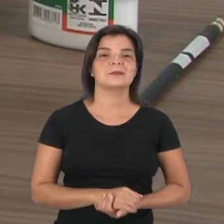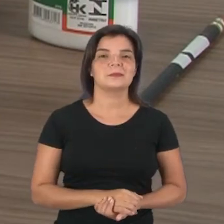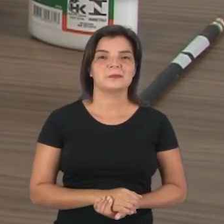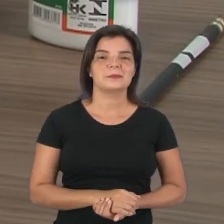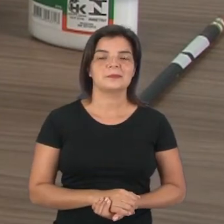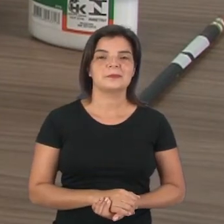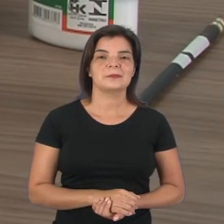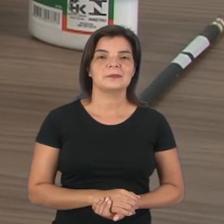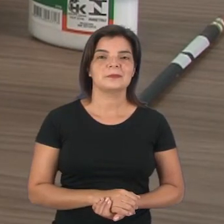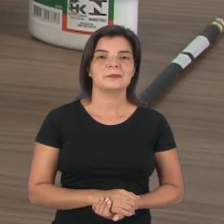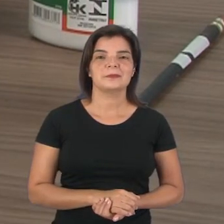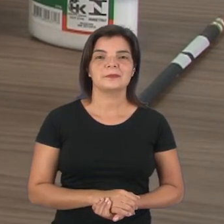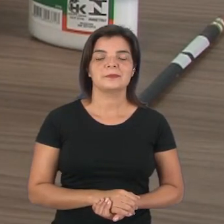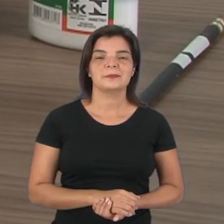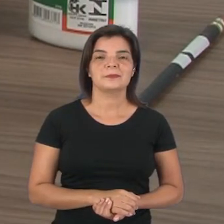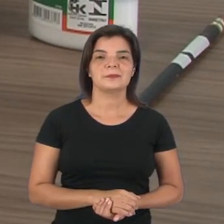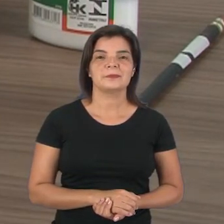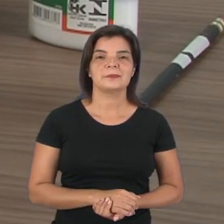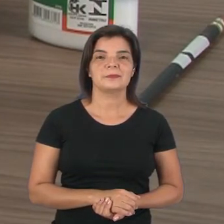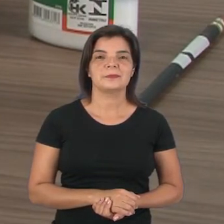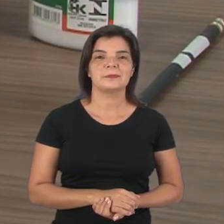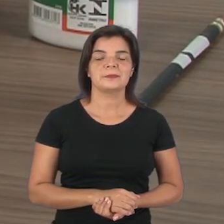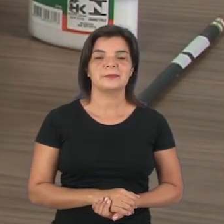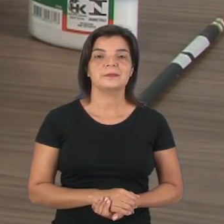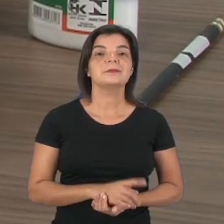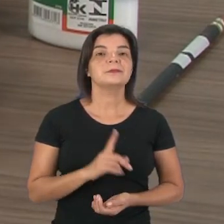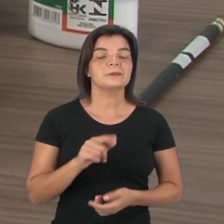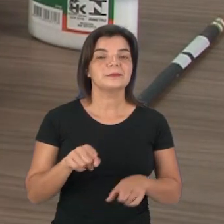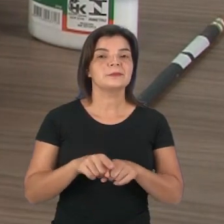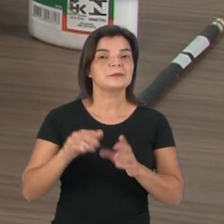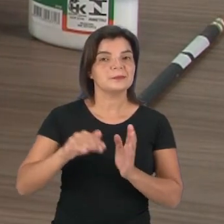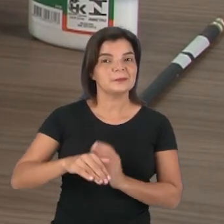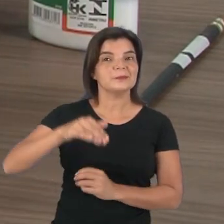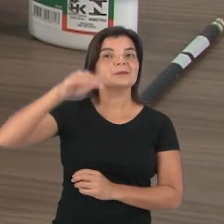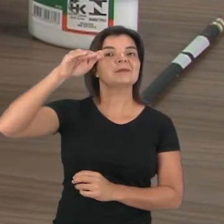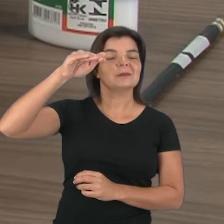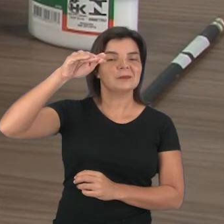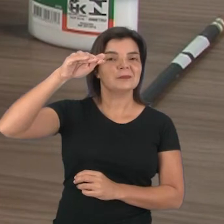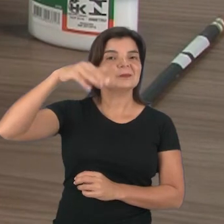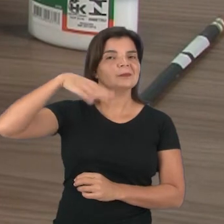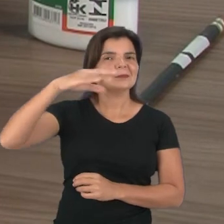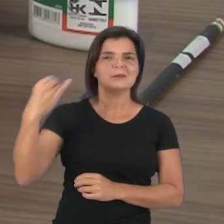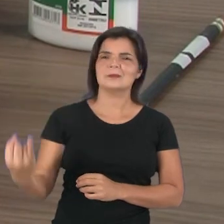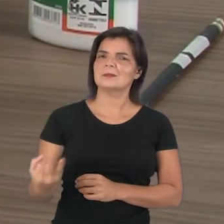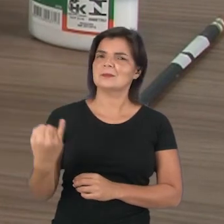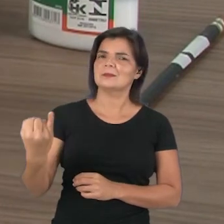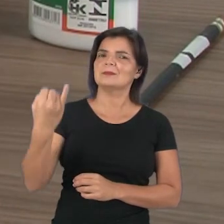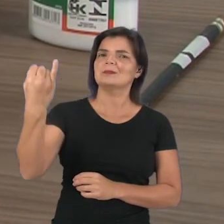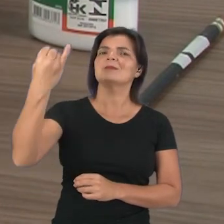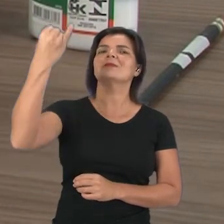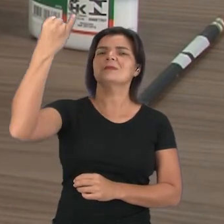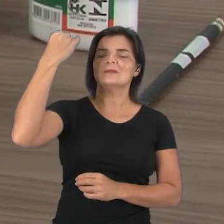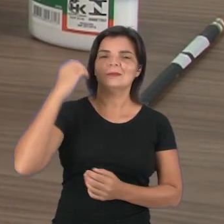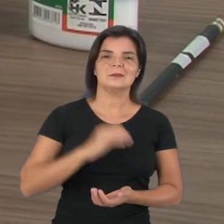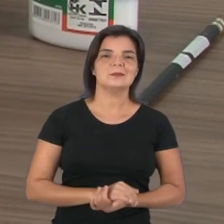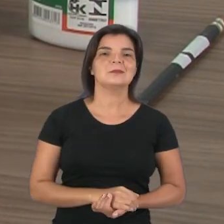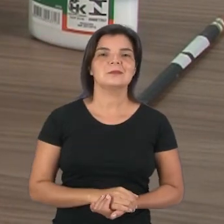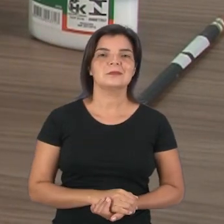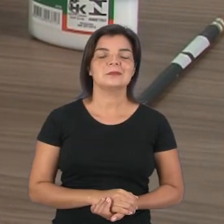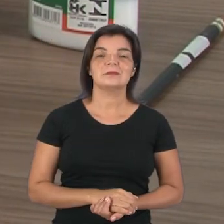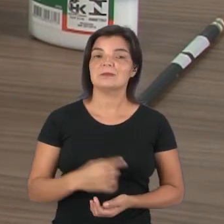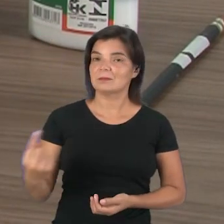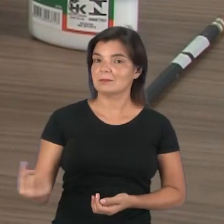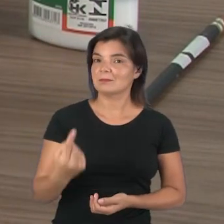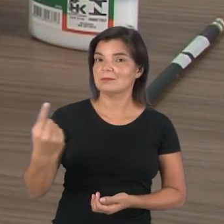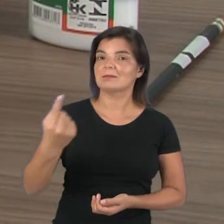bem, certo? Esta, ela é maior, ela é mais alta, certo? Que